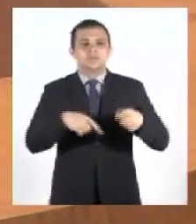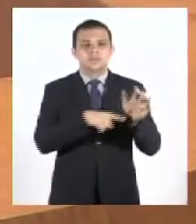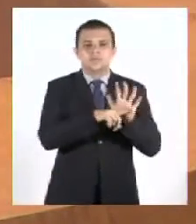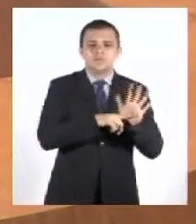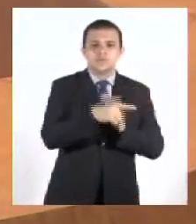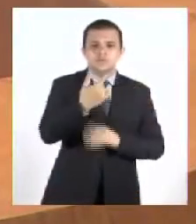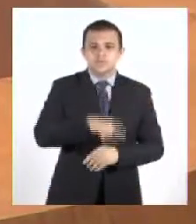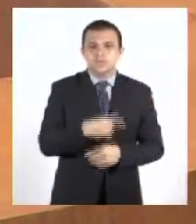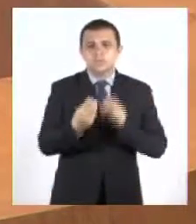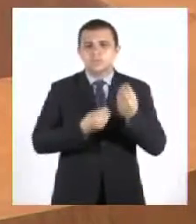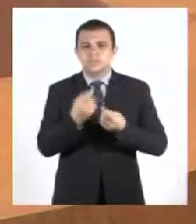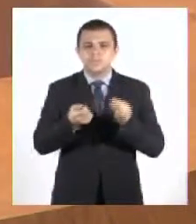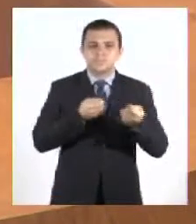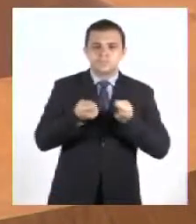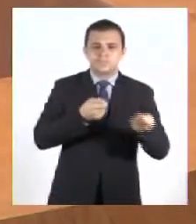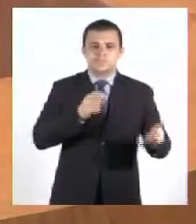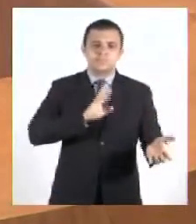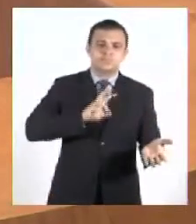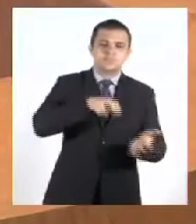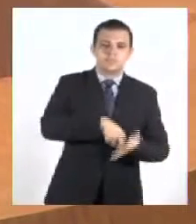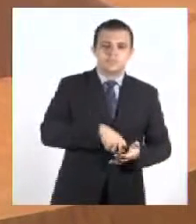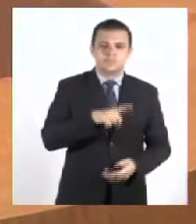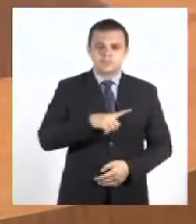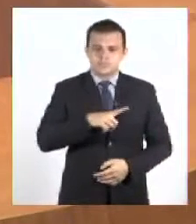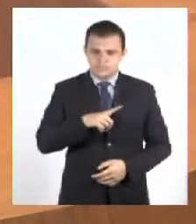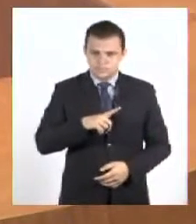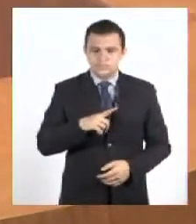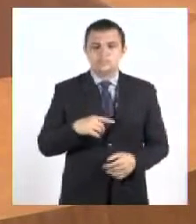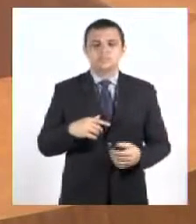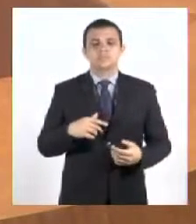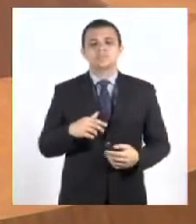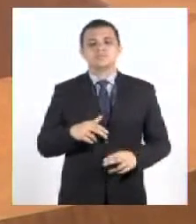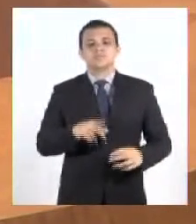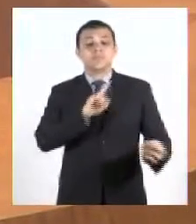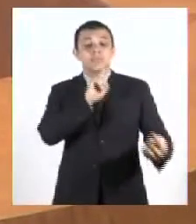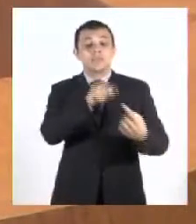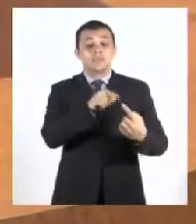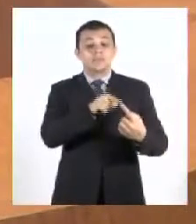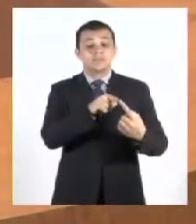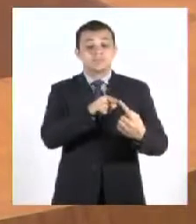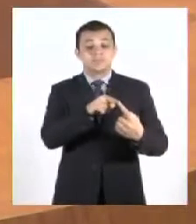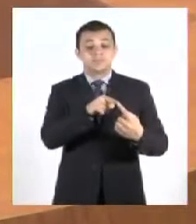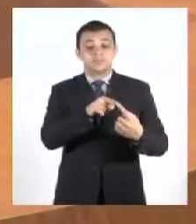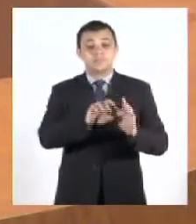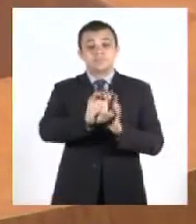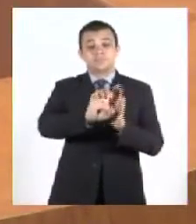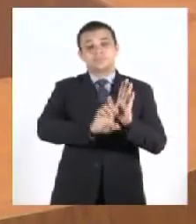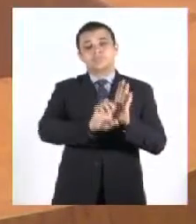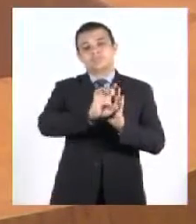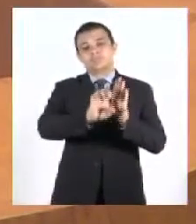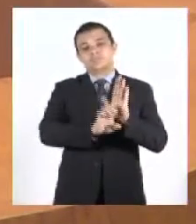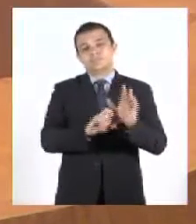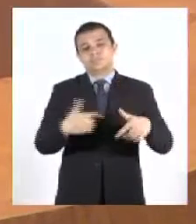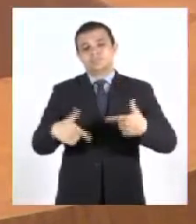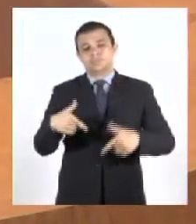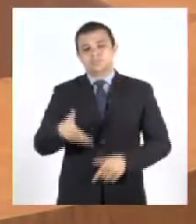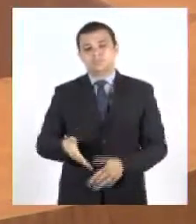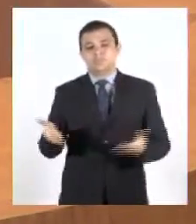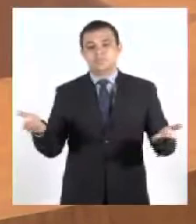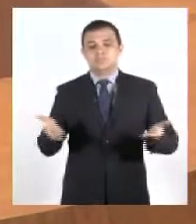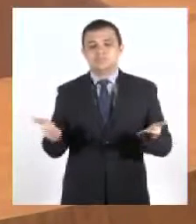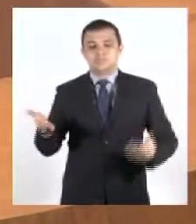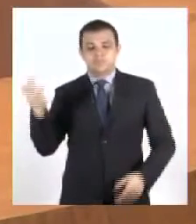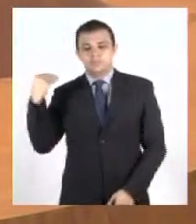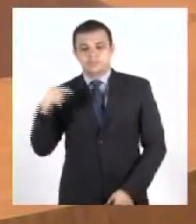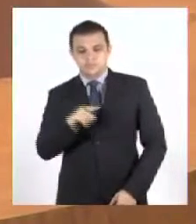decisões administrativas que foram produzidas consoante o estatuto funcional vigente na época. Como